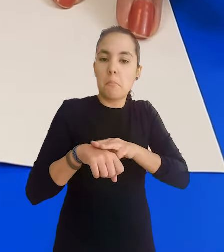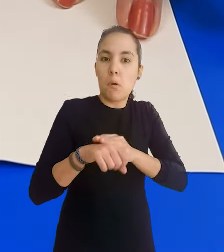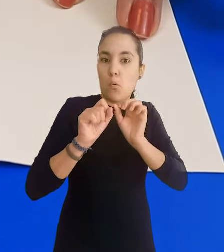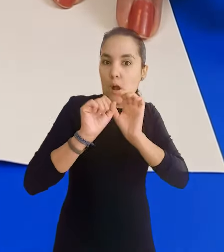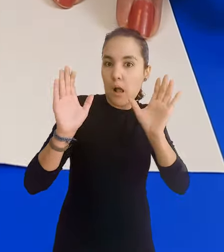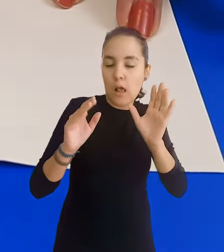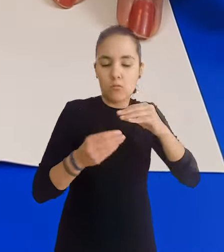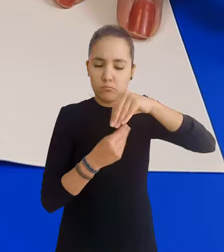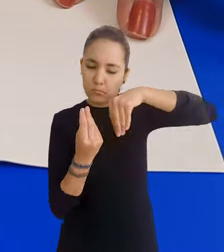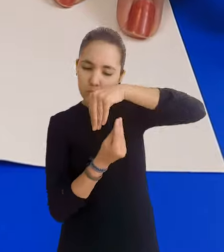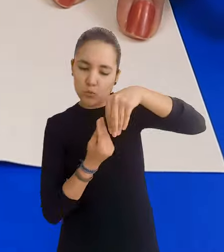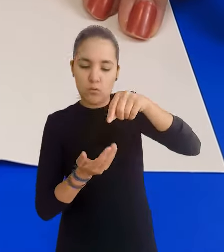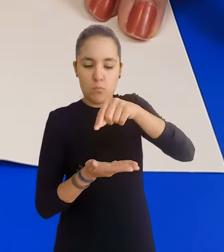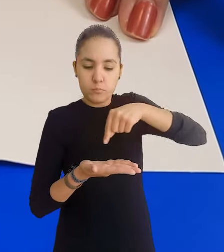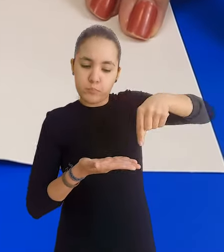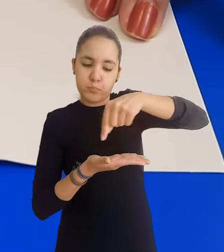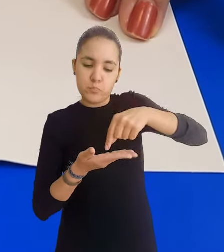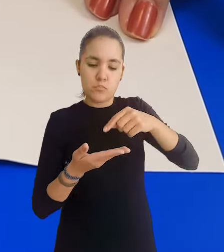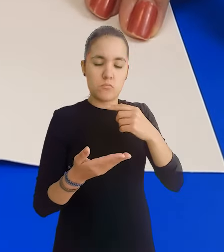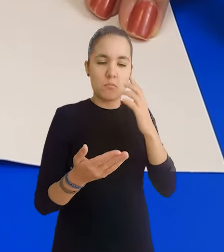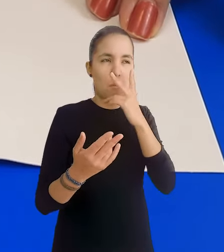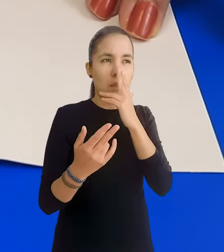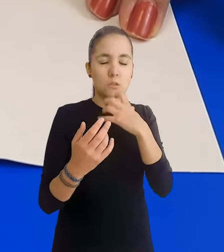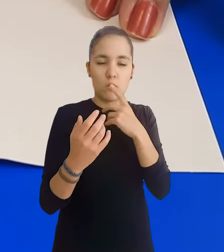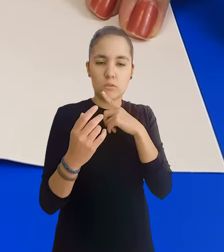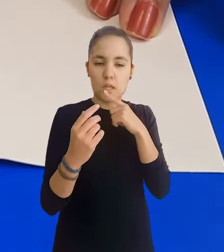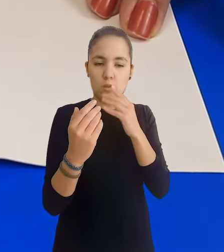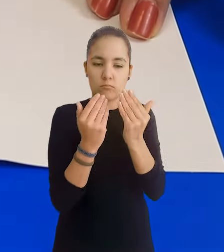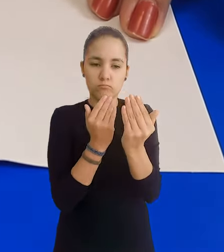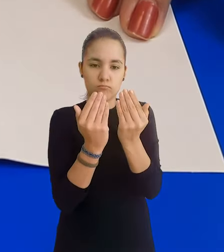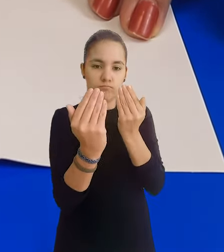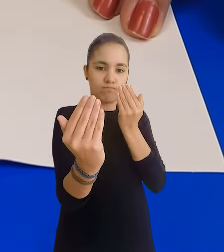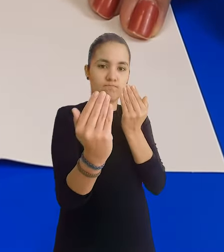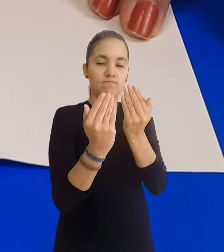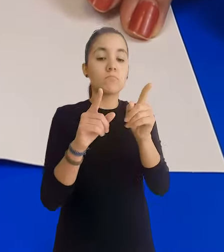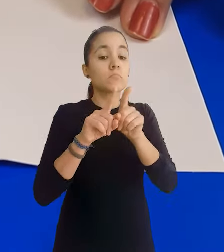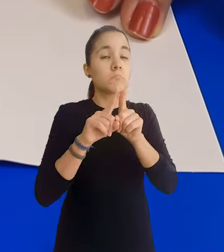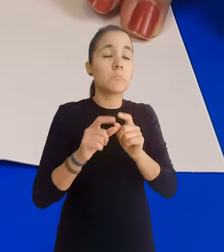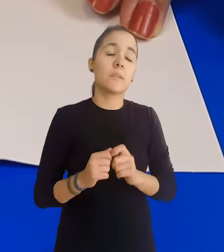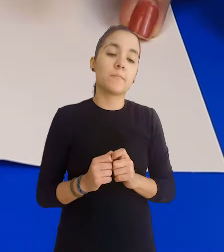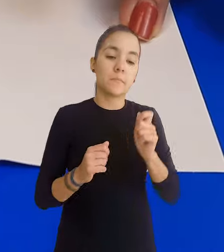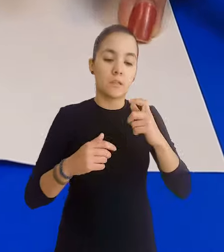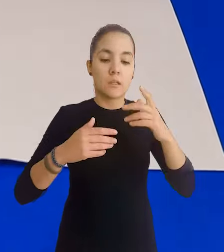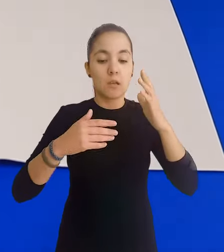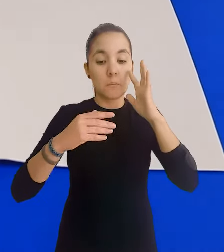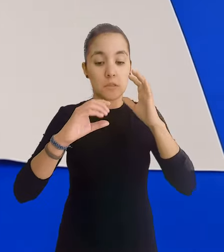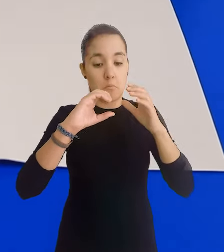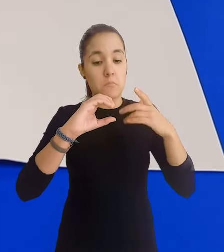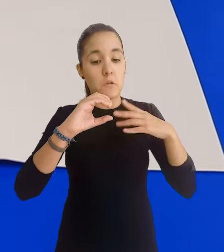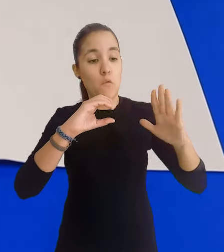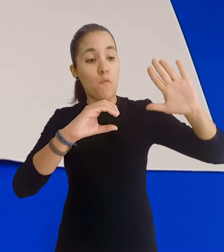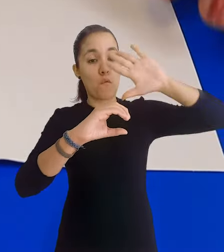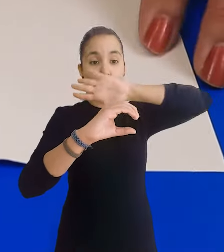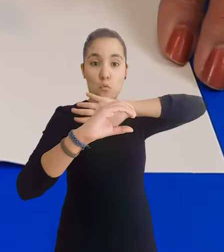sombra, nesse círculo que eu delimitei. Você também pode trabalhar num fundo, colocando